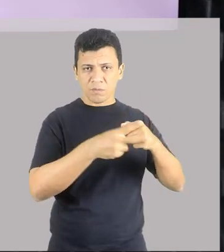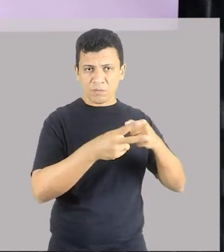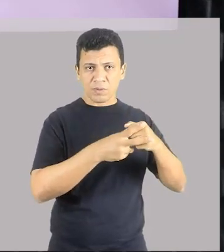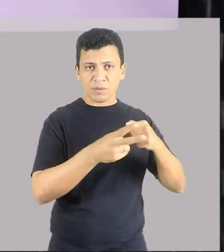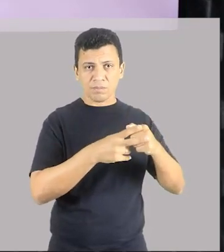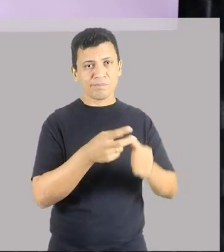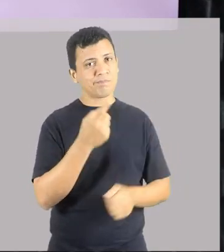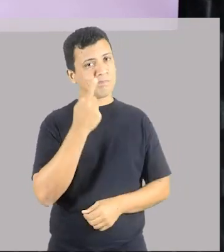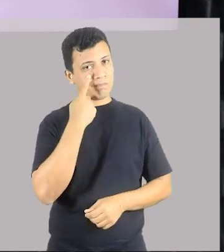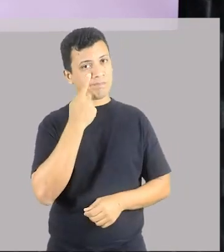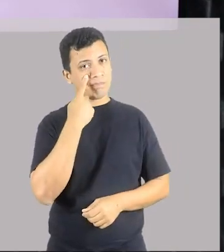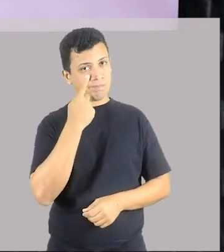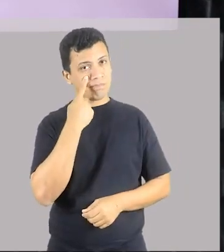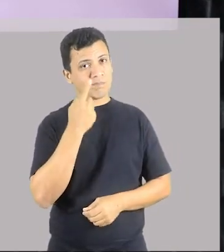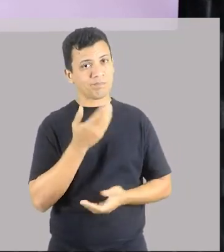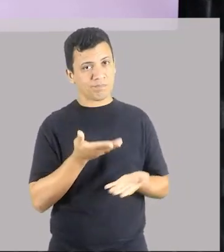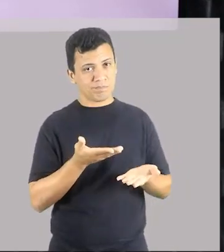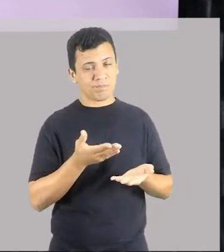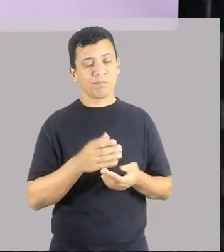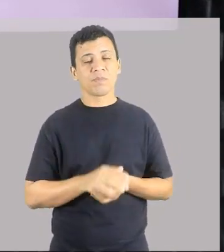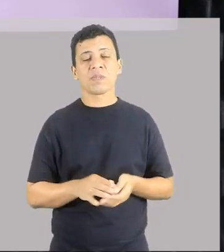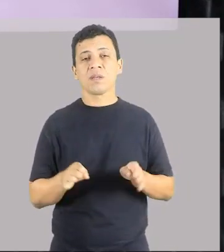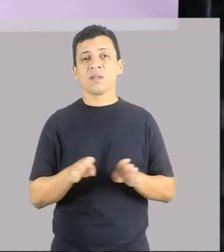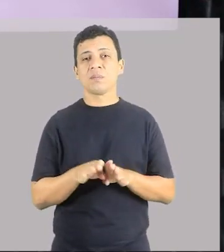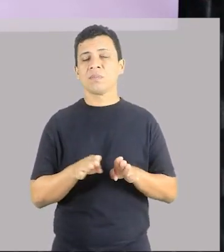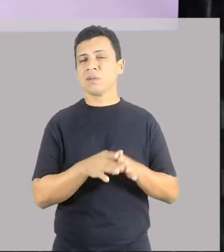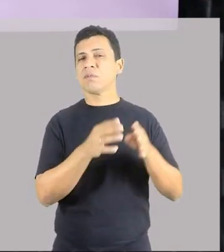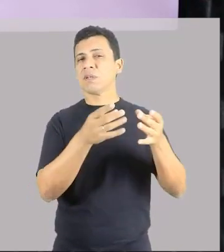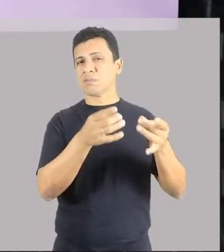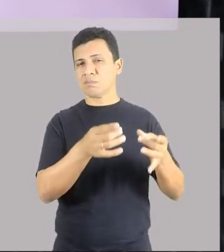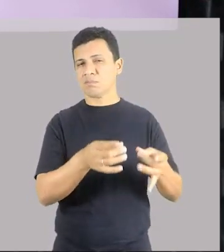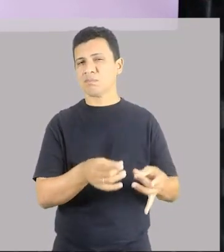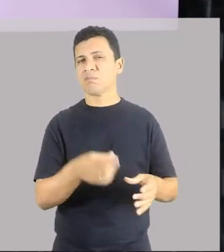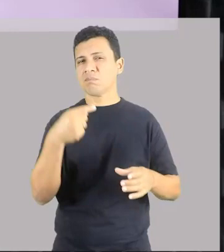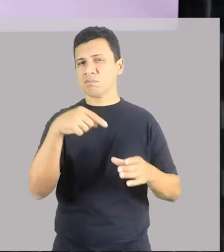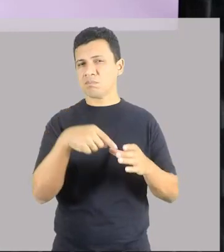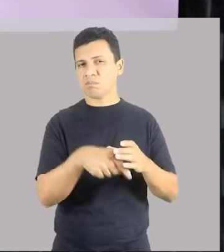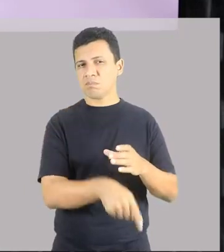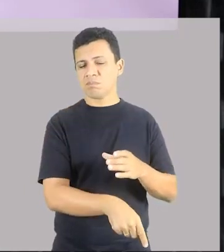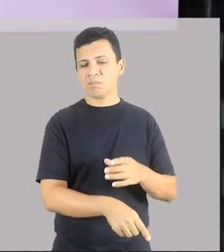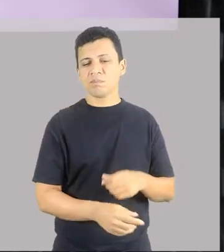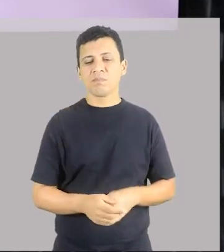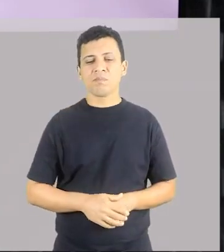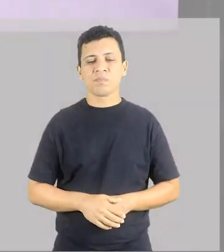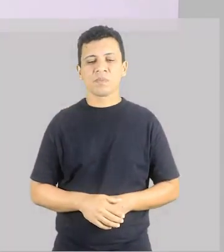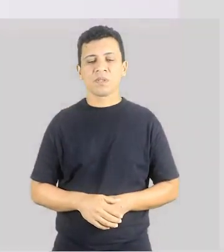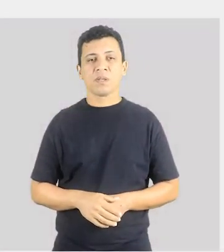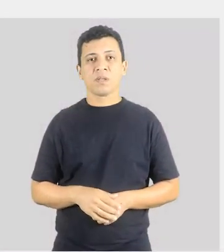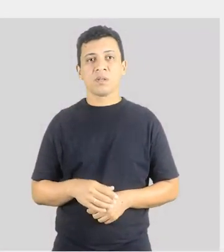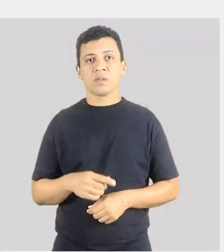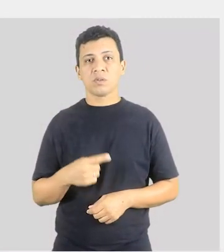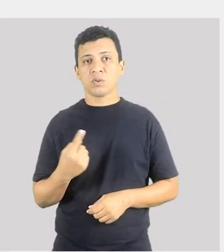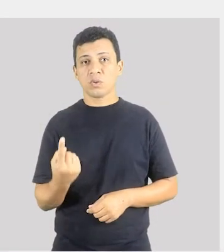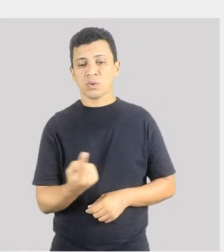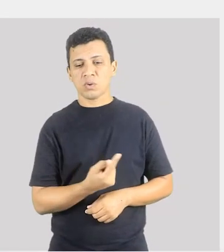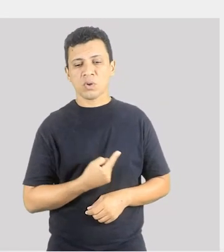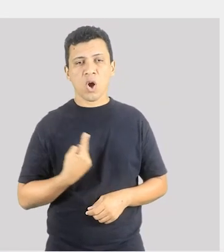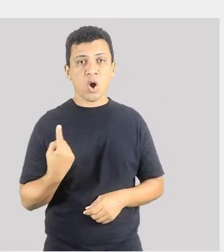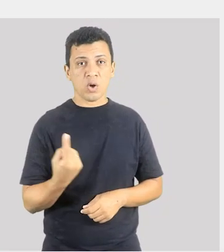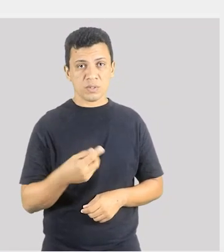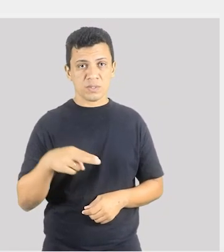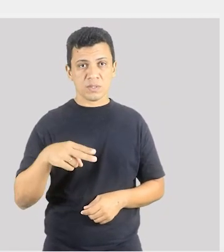vamos verificar essa situação tá a gente vai detalhar um pouco mais mas olha só o detalhe aqui ó corremos nós